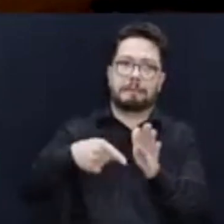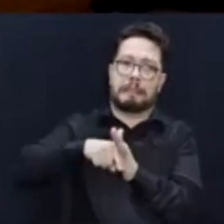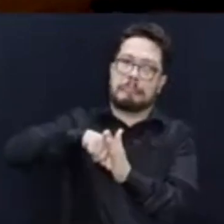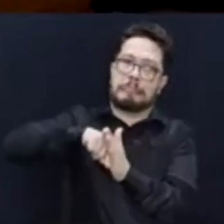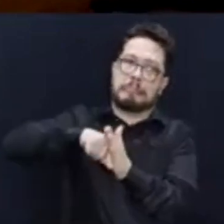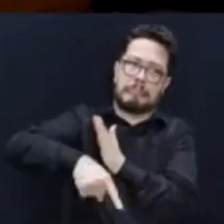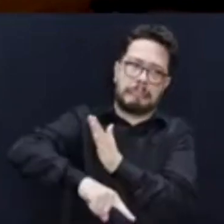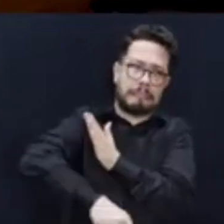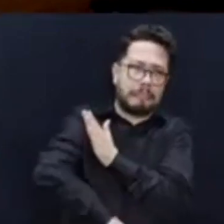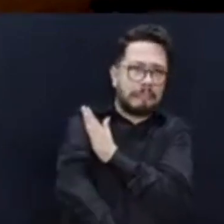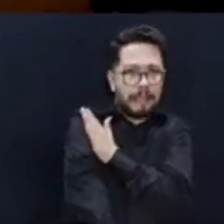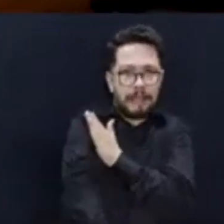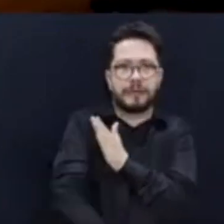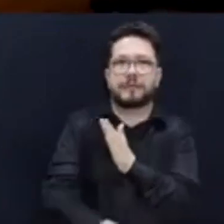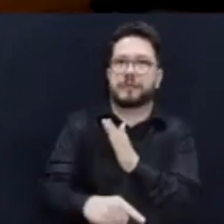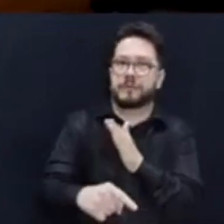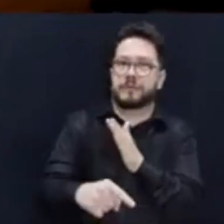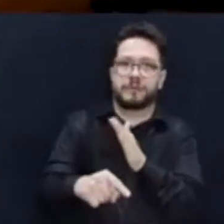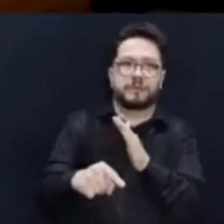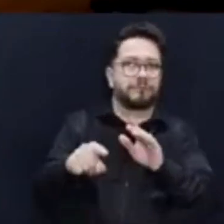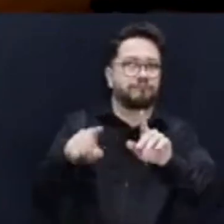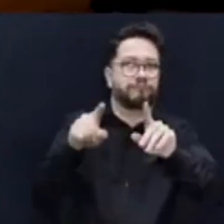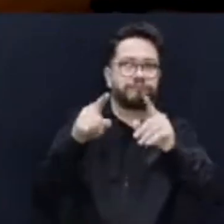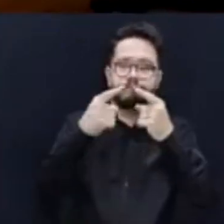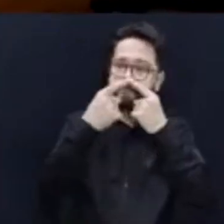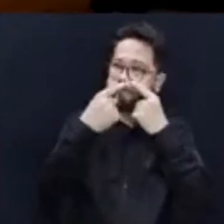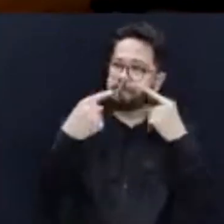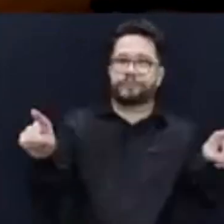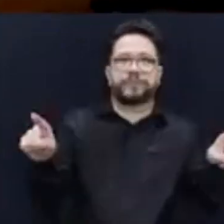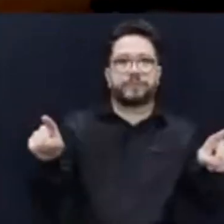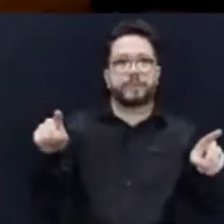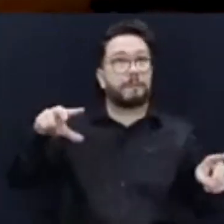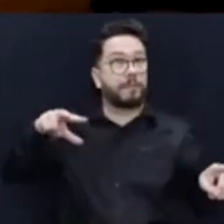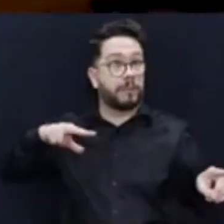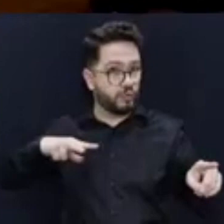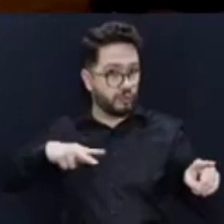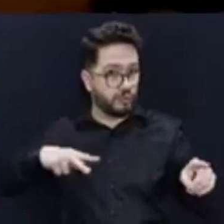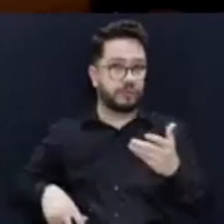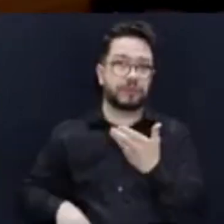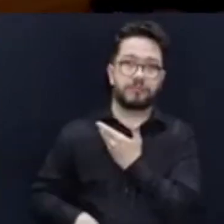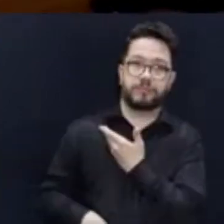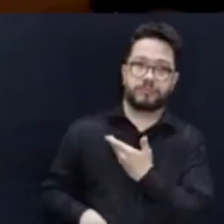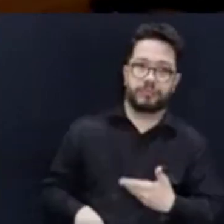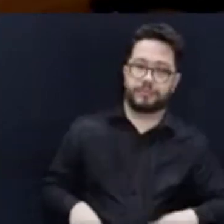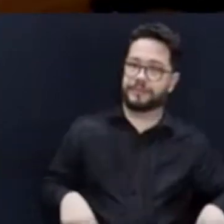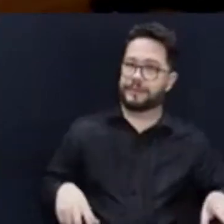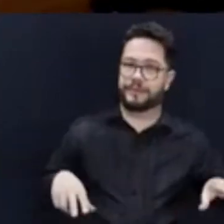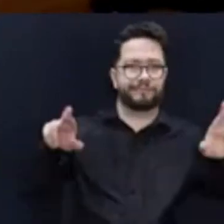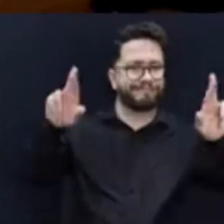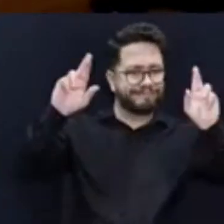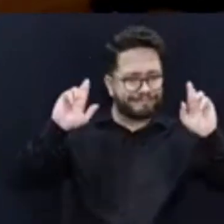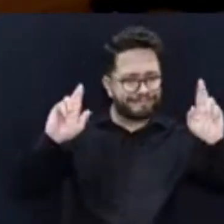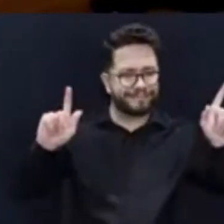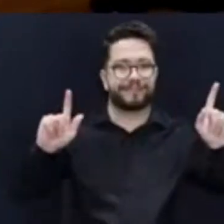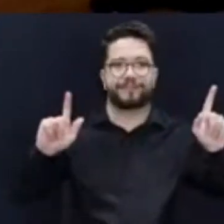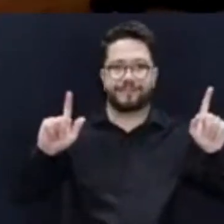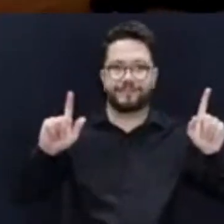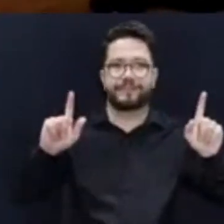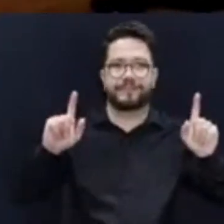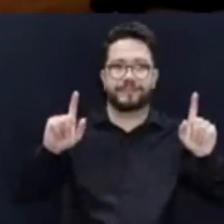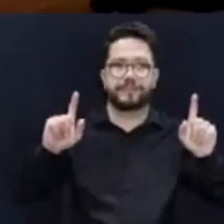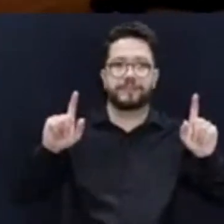entre os alunos da Rede privada de ensino para rede pública Curitiba teve